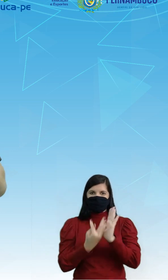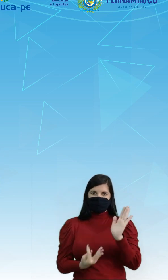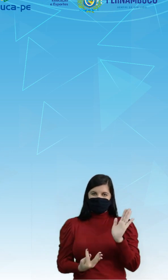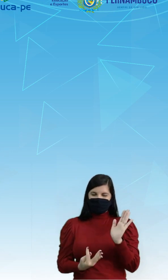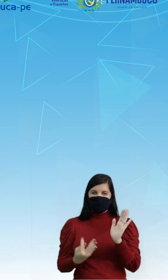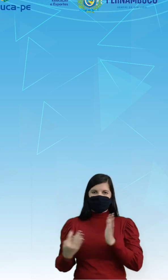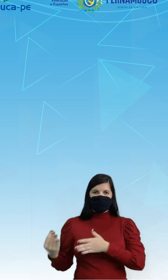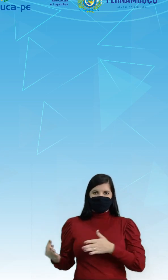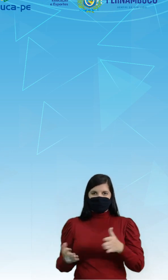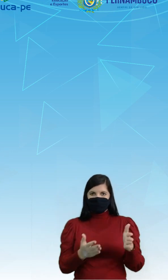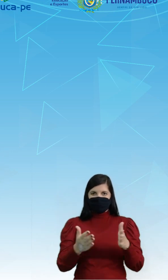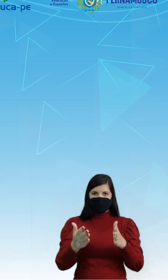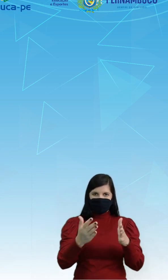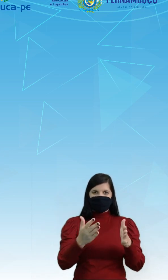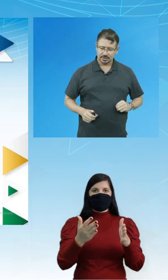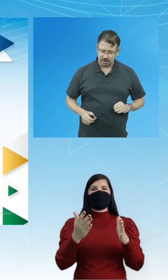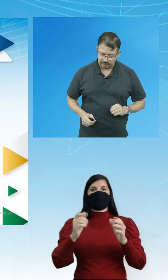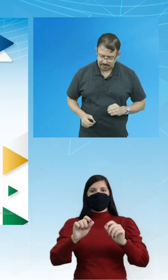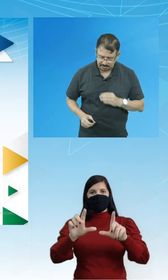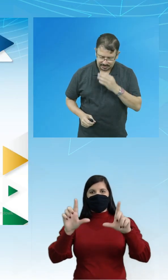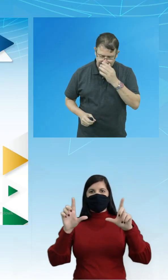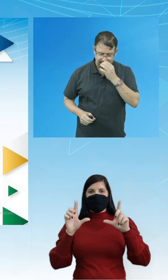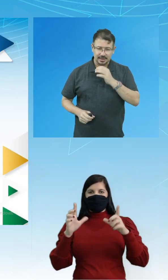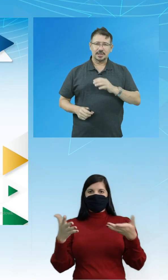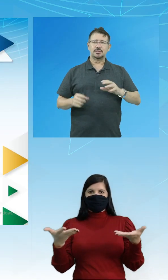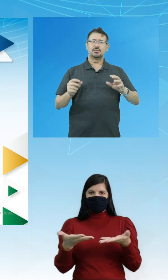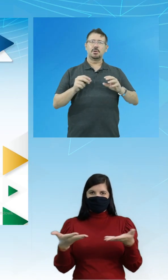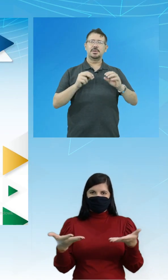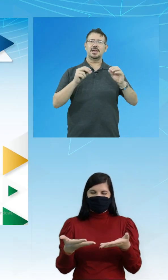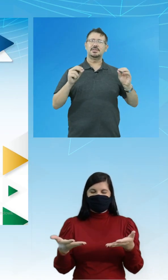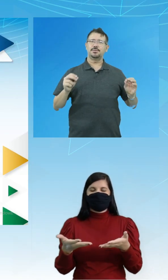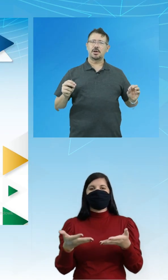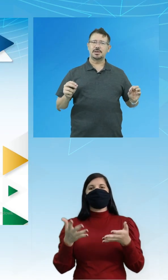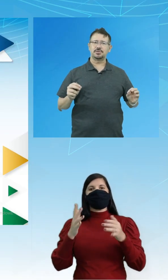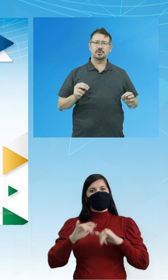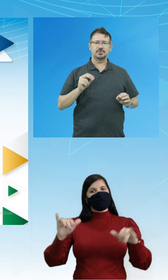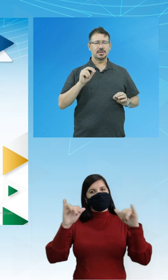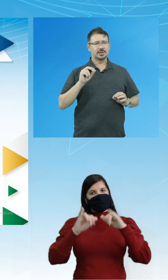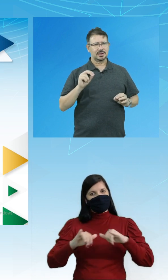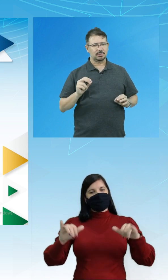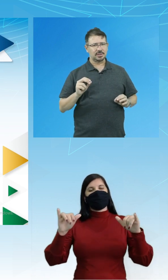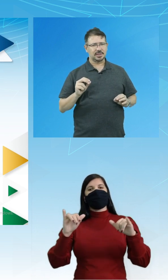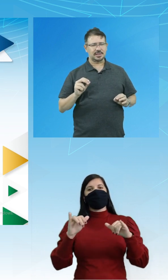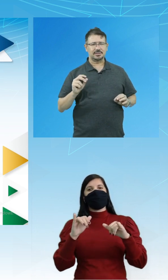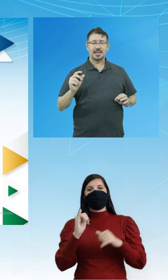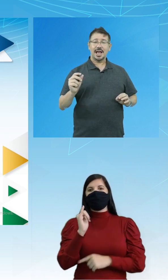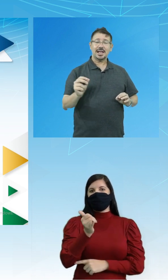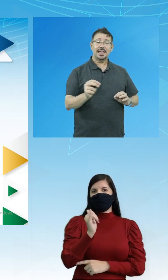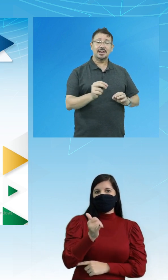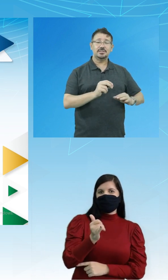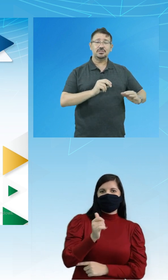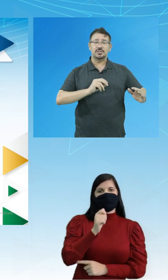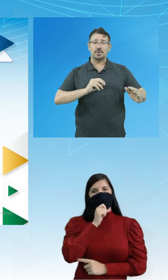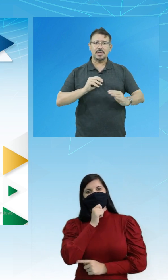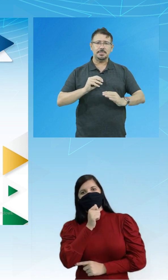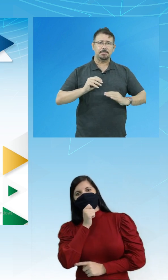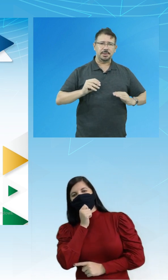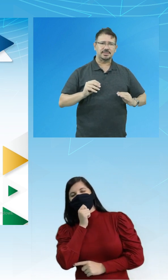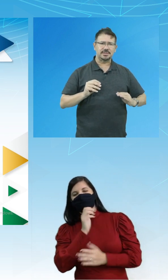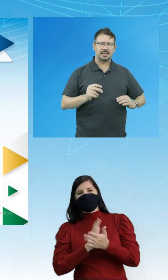vamos caminhando. Na tela, nós temos aqui sobre as informações não ditas, aquelas que